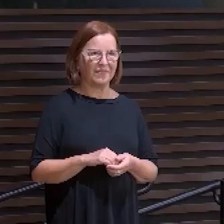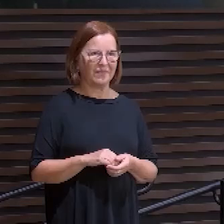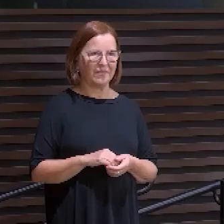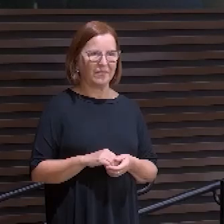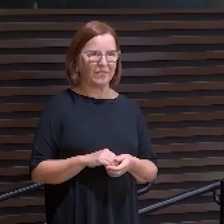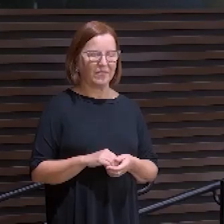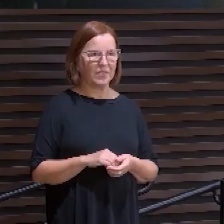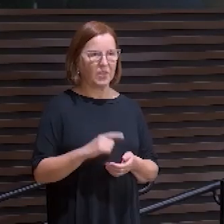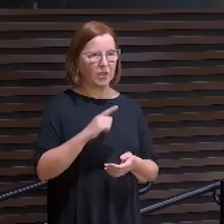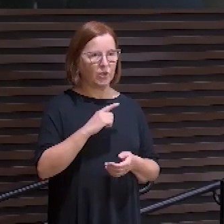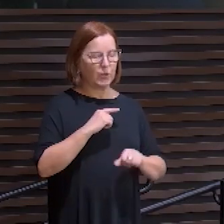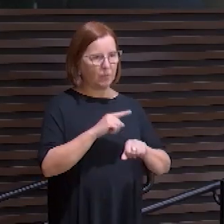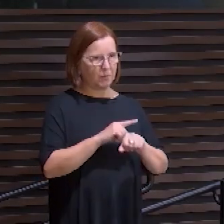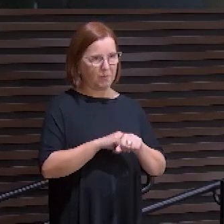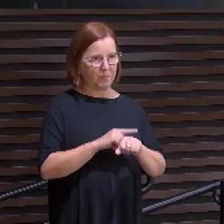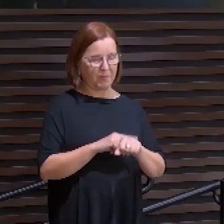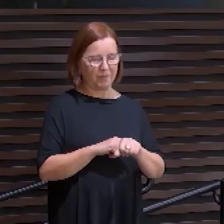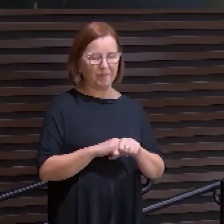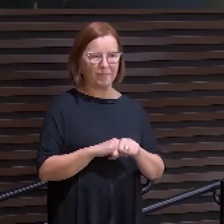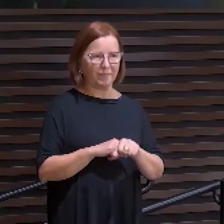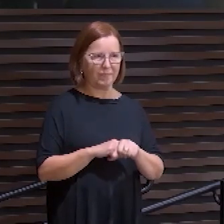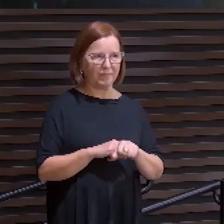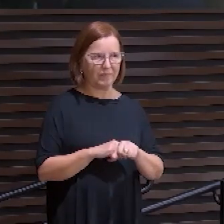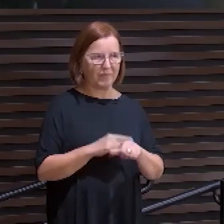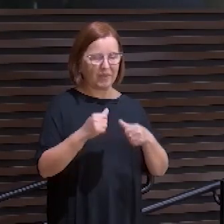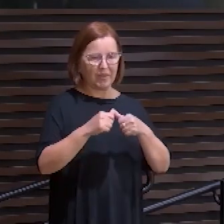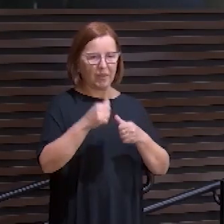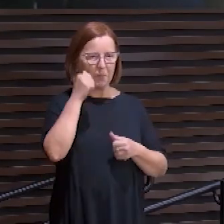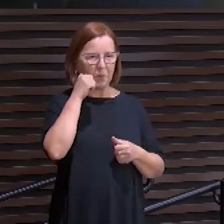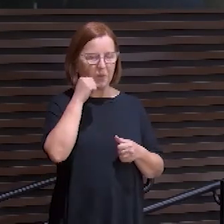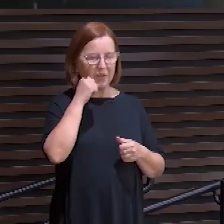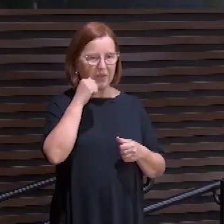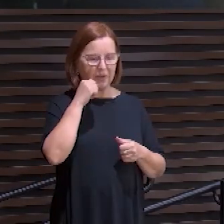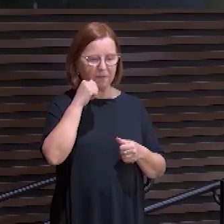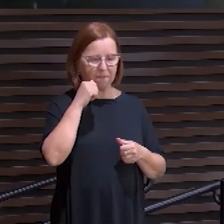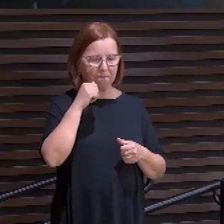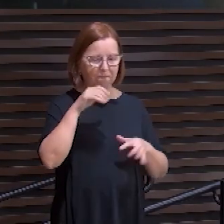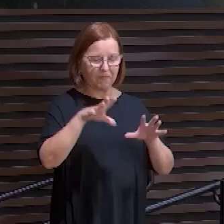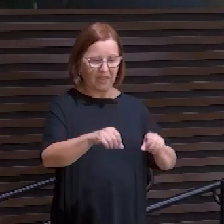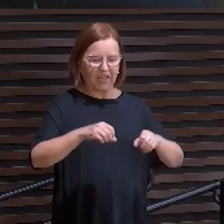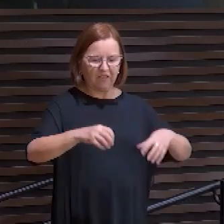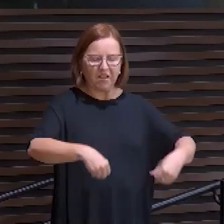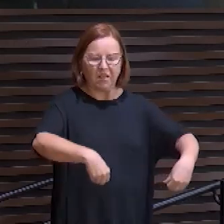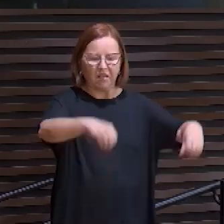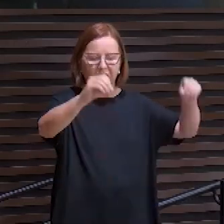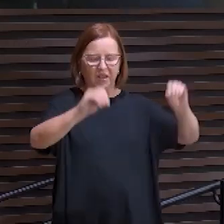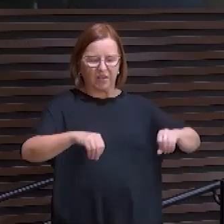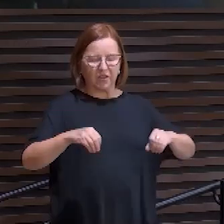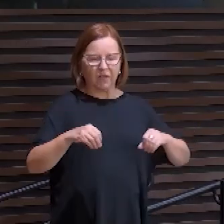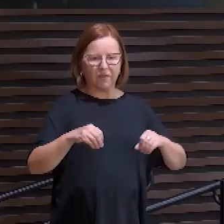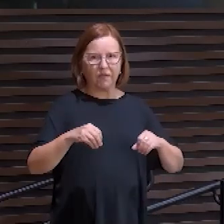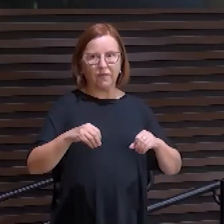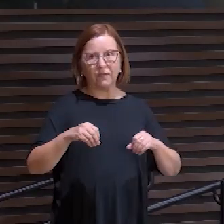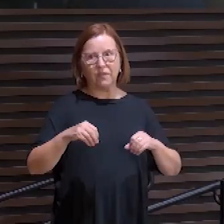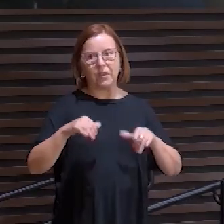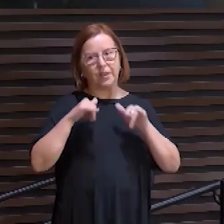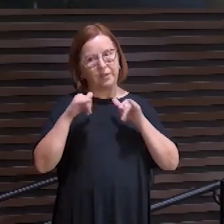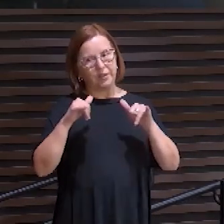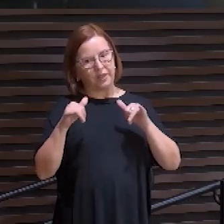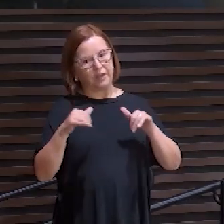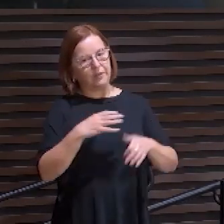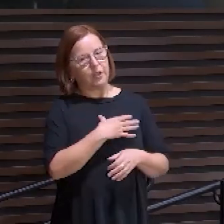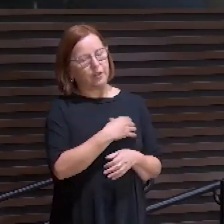Havia um momento em que ela pegava um lençol e ela dizia para os filhos: